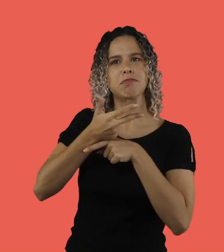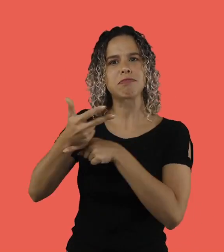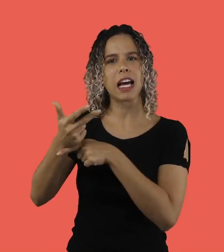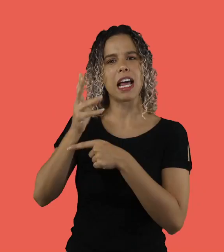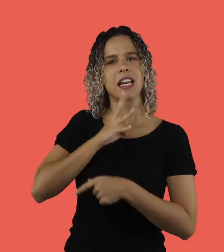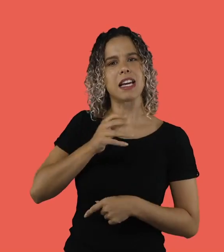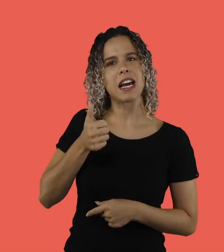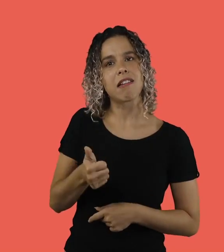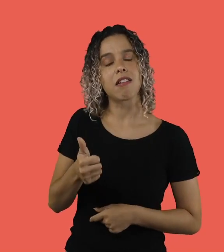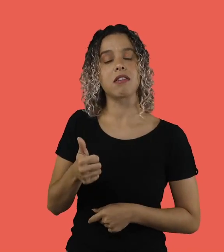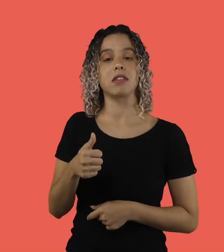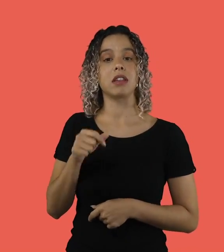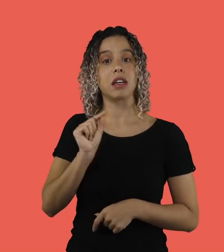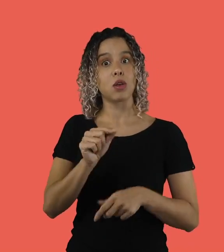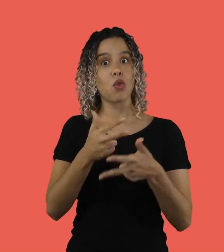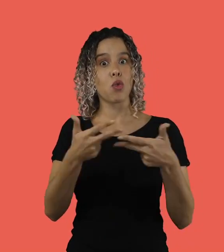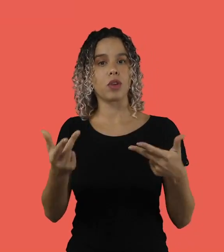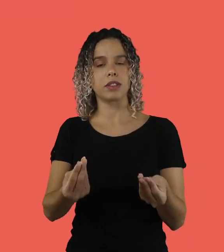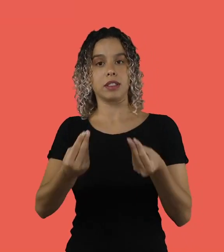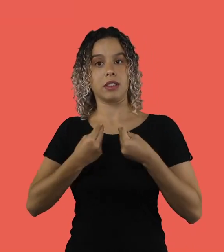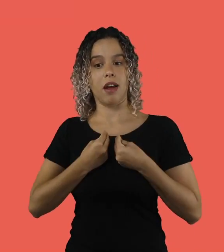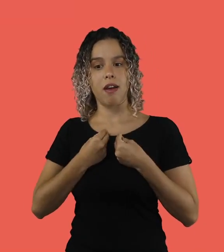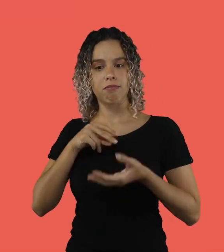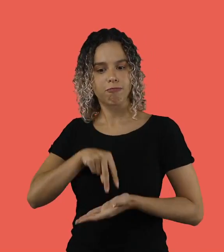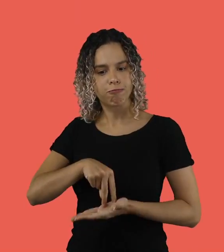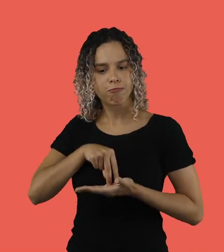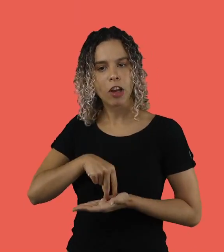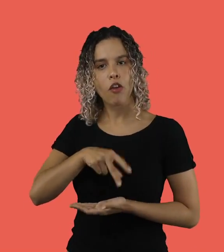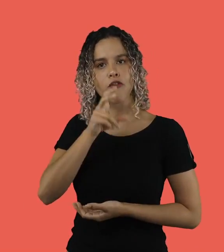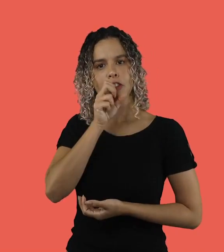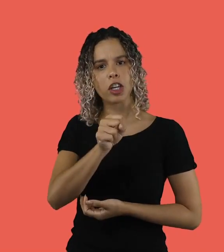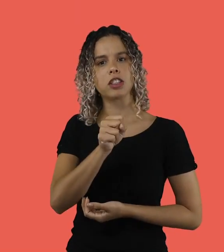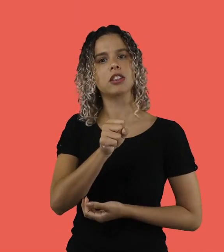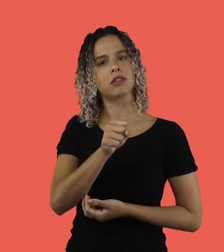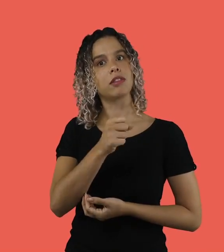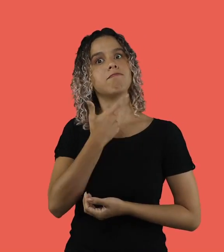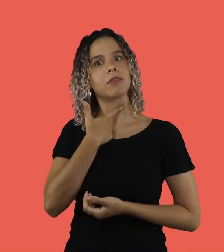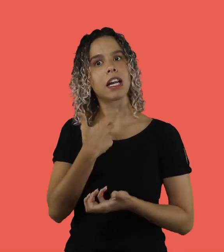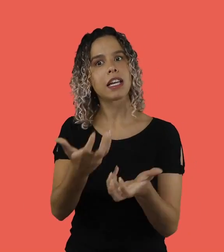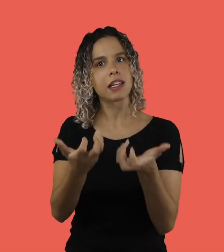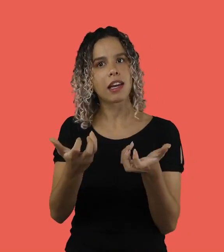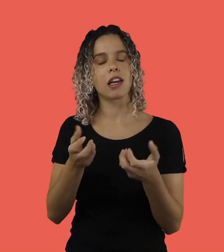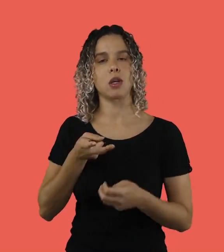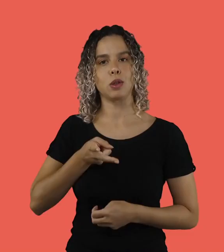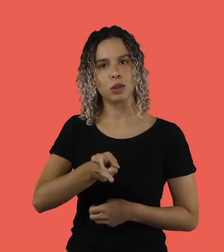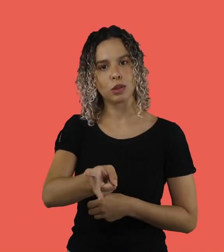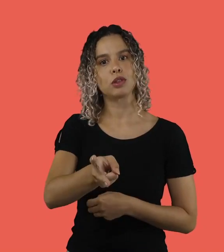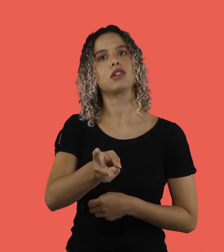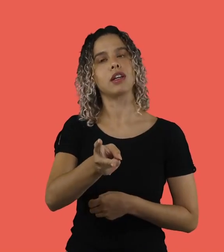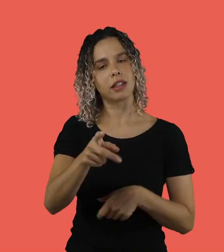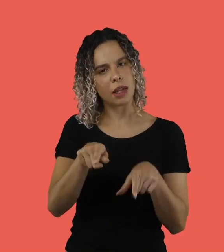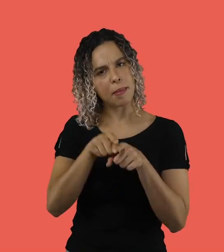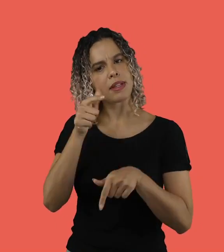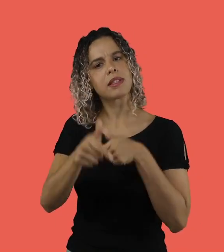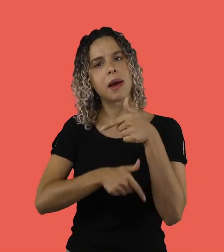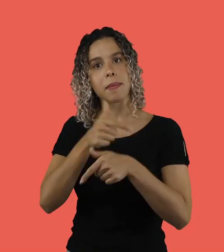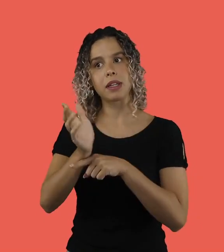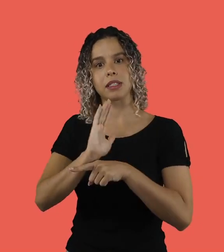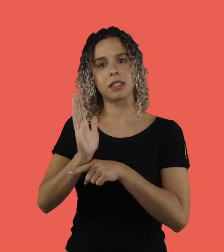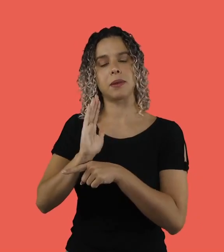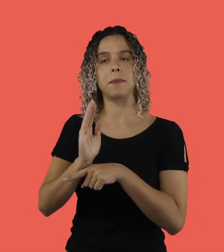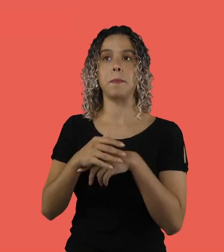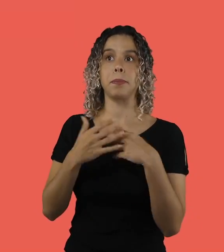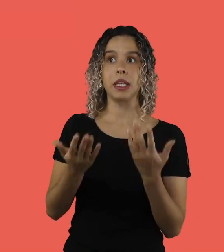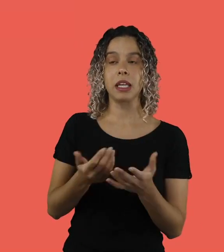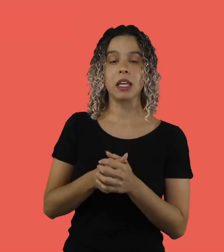coisa legal. É uma das coisas que me mantém forte, que me faz querer continuar também trabalhando